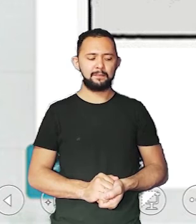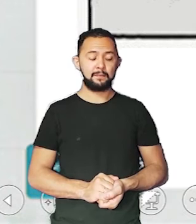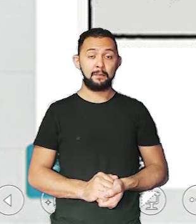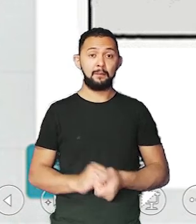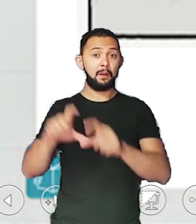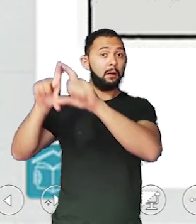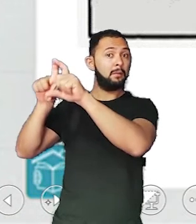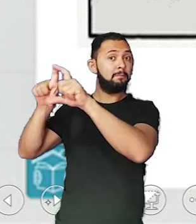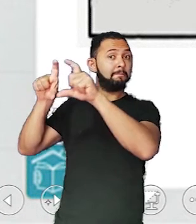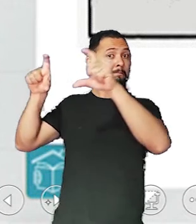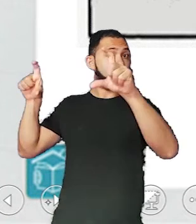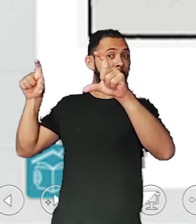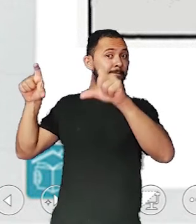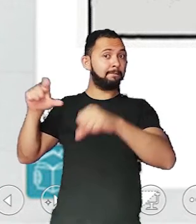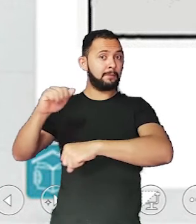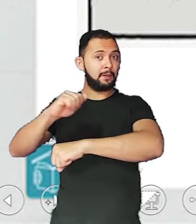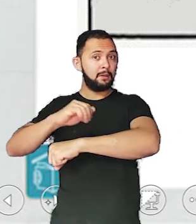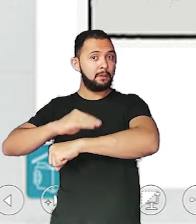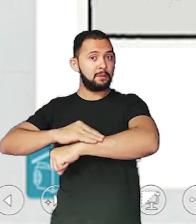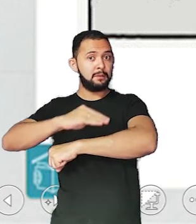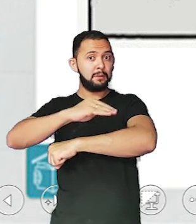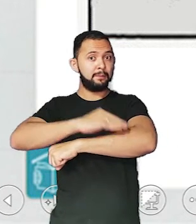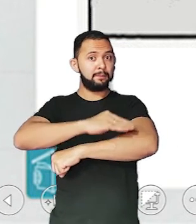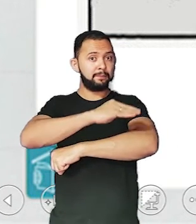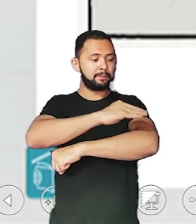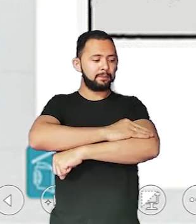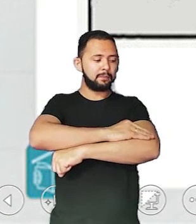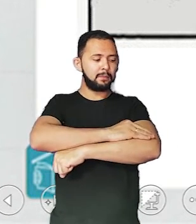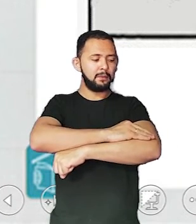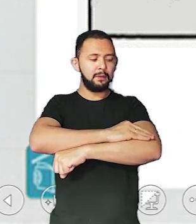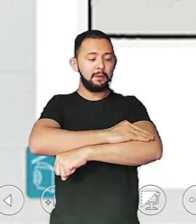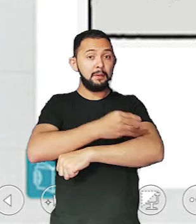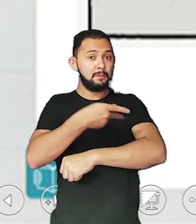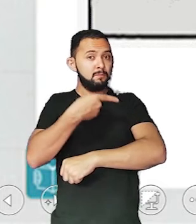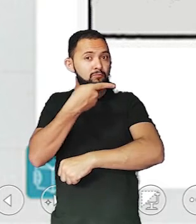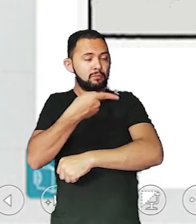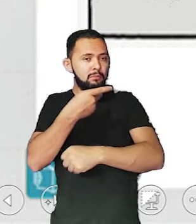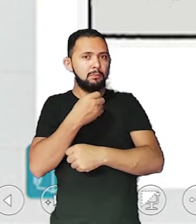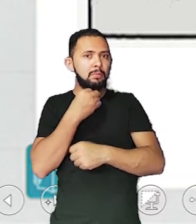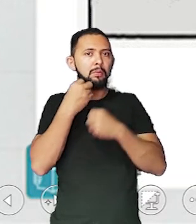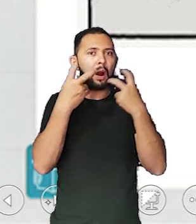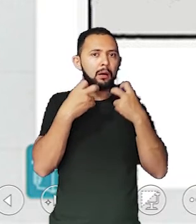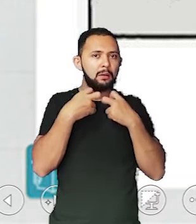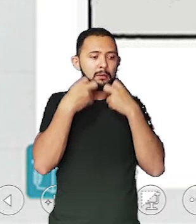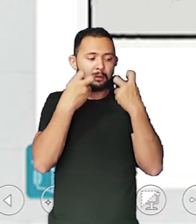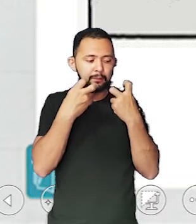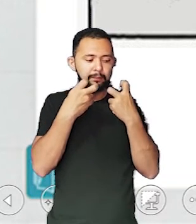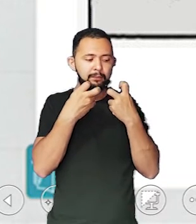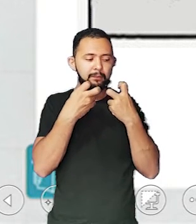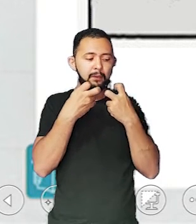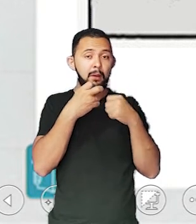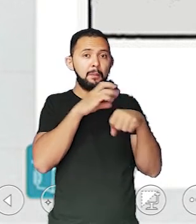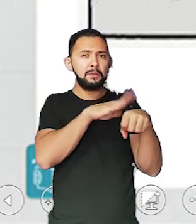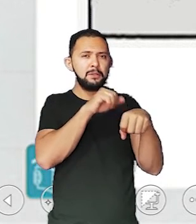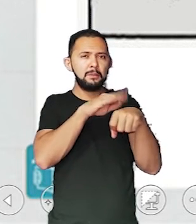né? Sapos coacham para atrair fêmeas, né? E aí ele está dizendo, andei fazendo musculação para a goela, né? Ou seja,